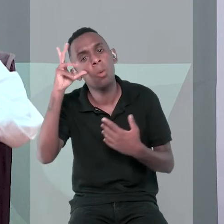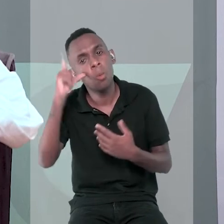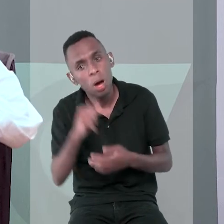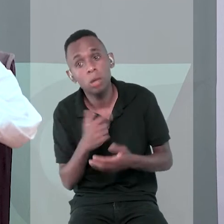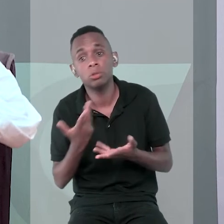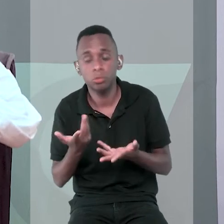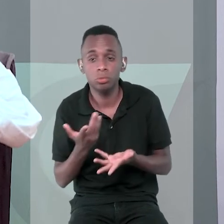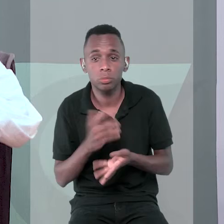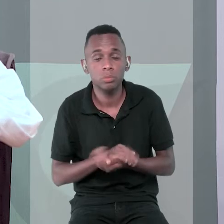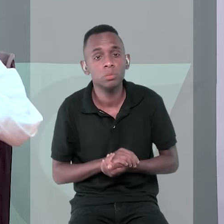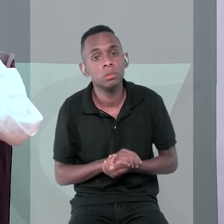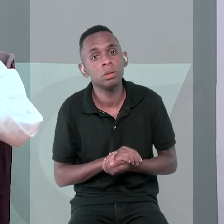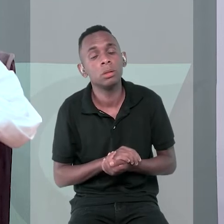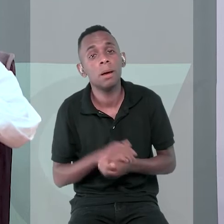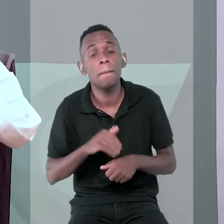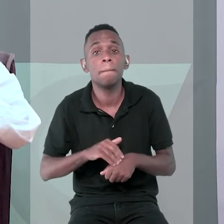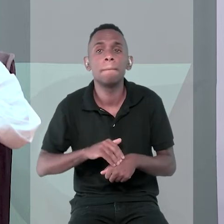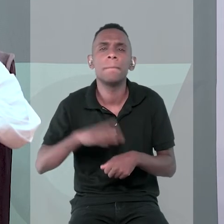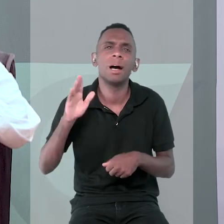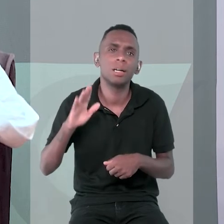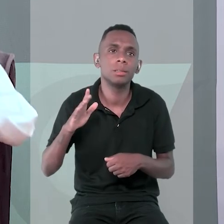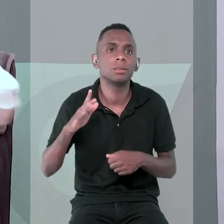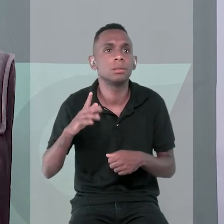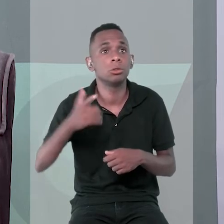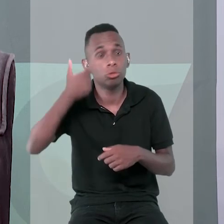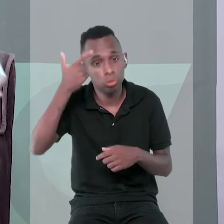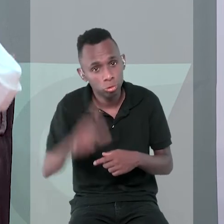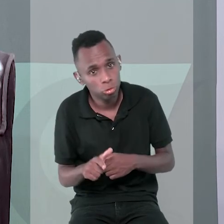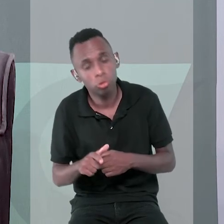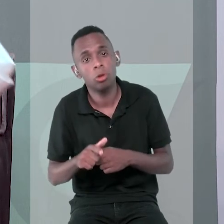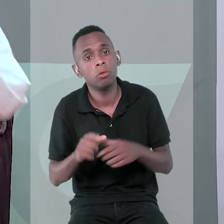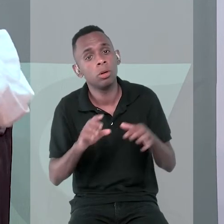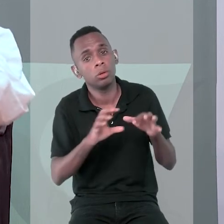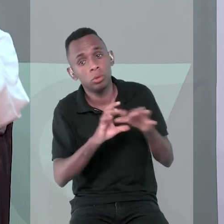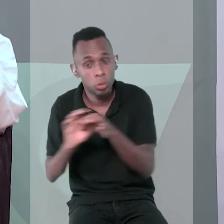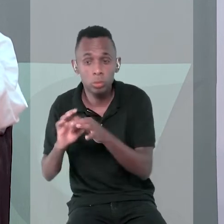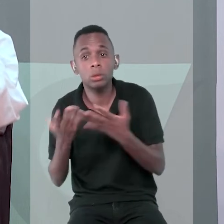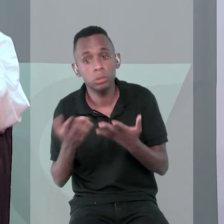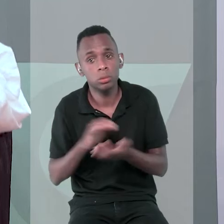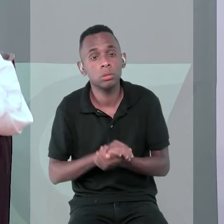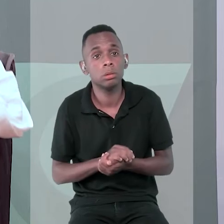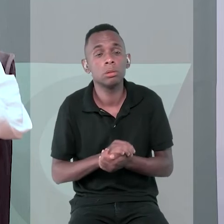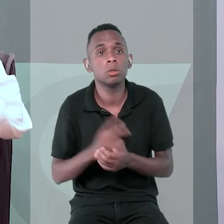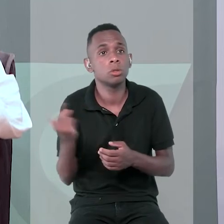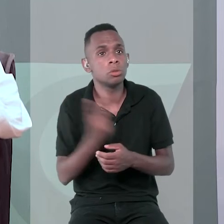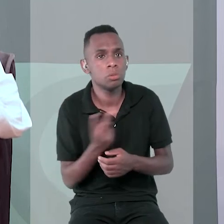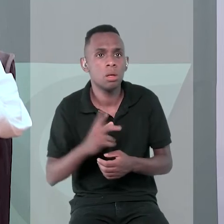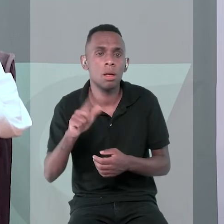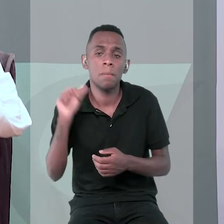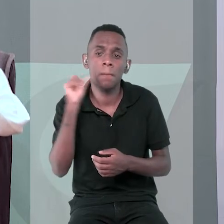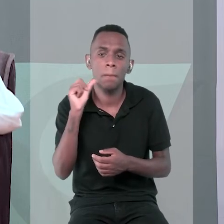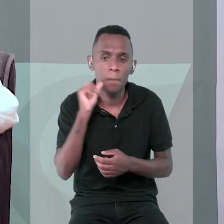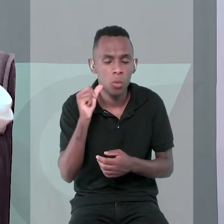que aí, por um lado, o que eu acho que mais se repete, além do contexto, da polarização, ambas são mulheres